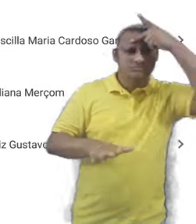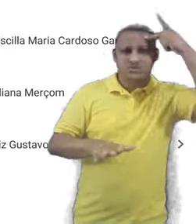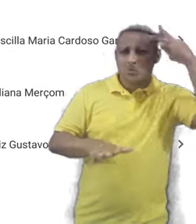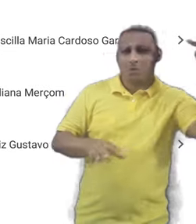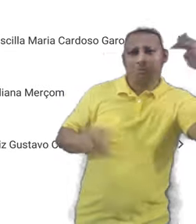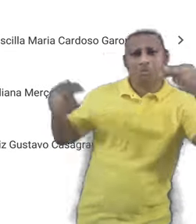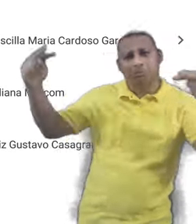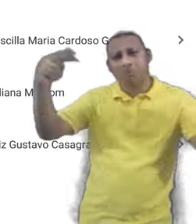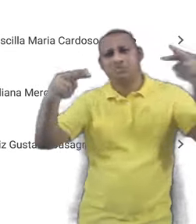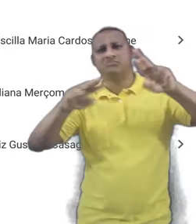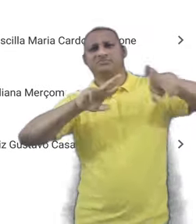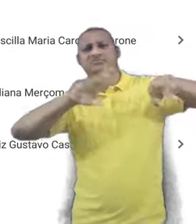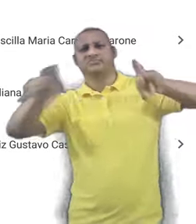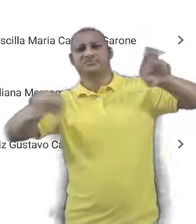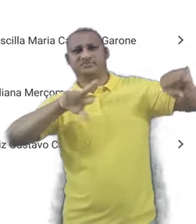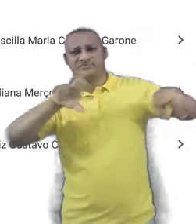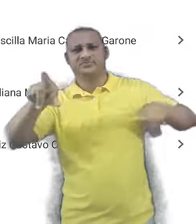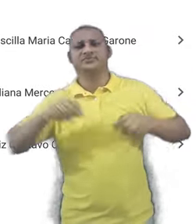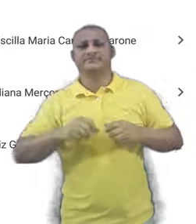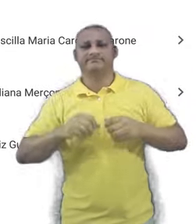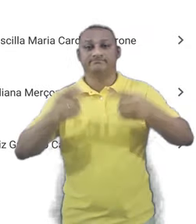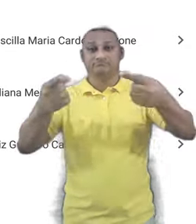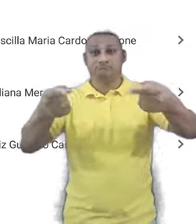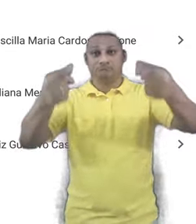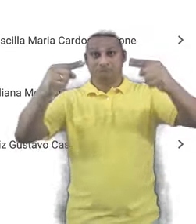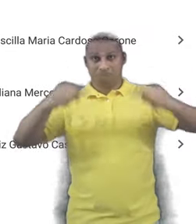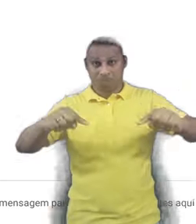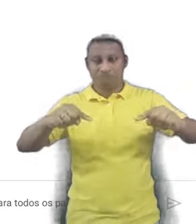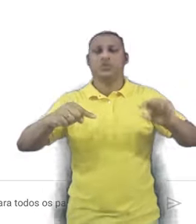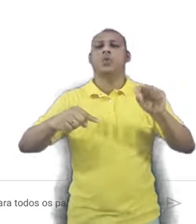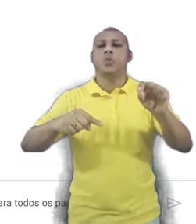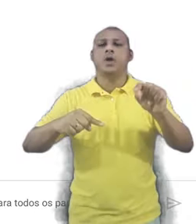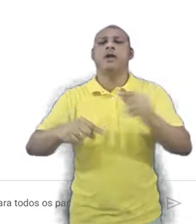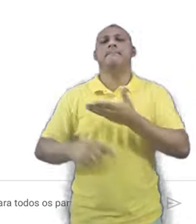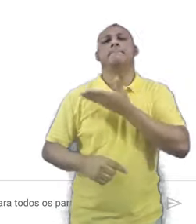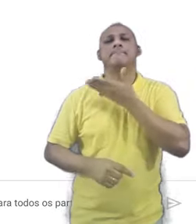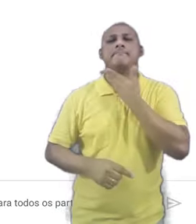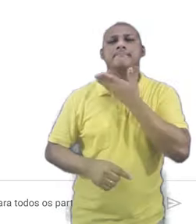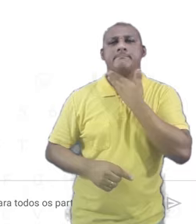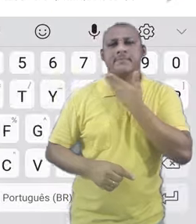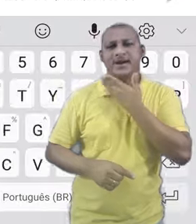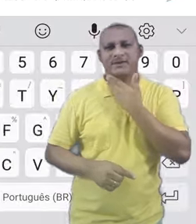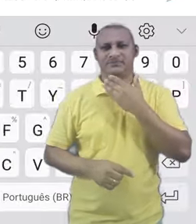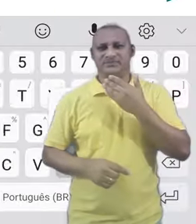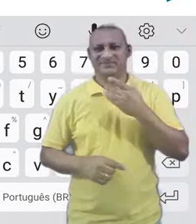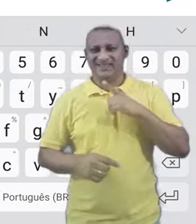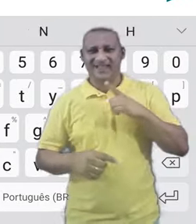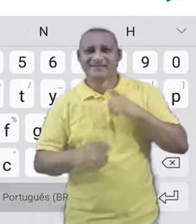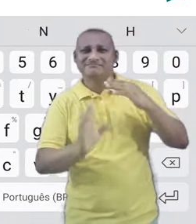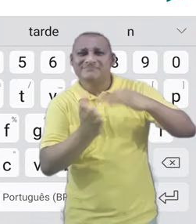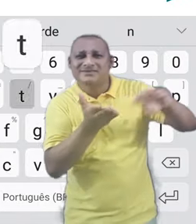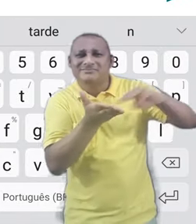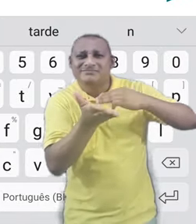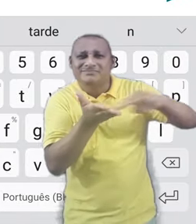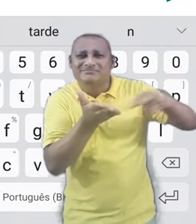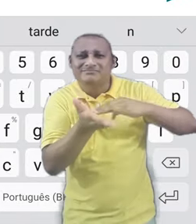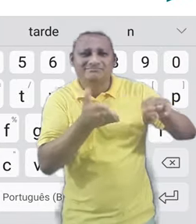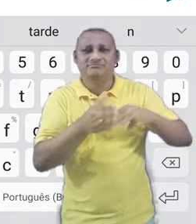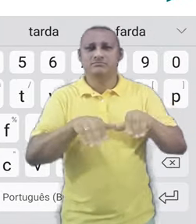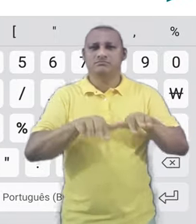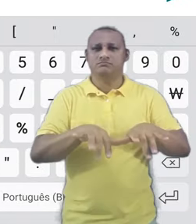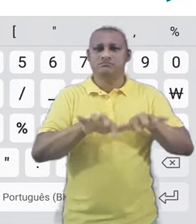e na segunda opção temos o bate-papo da nossa videoconferência aqui podemos trocar